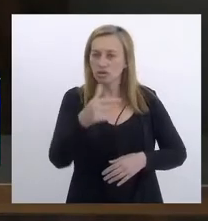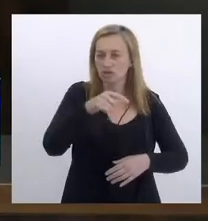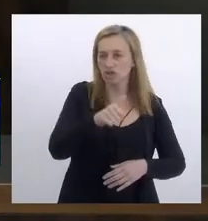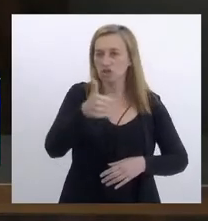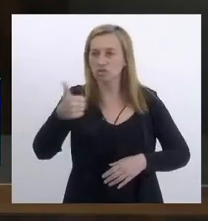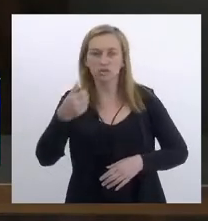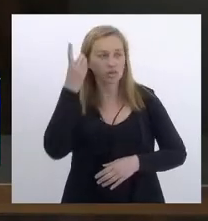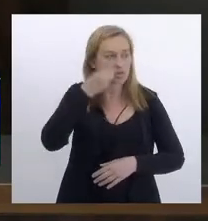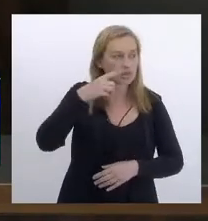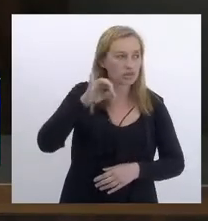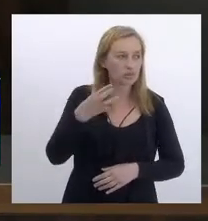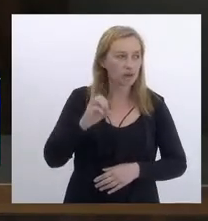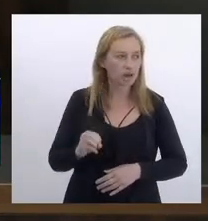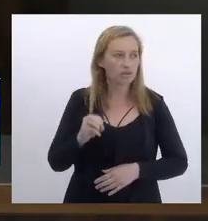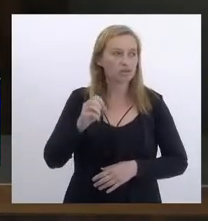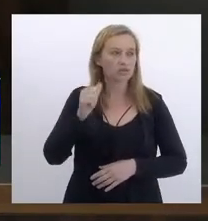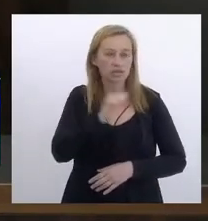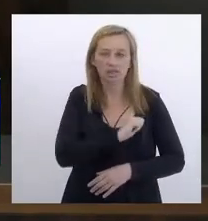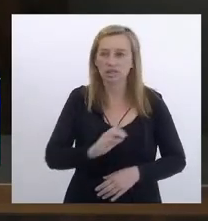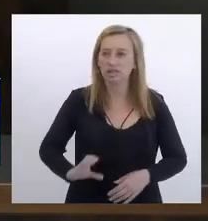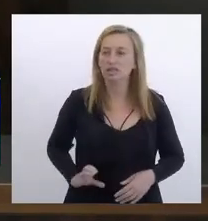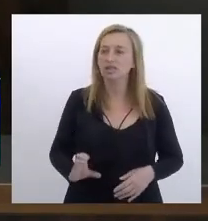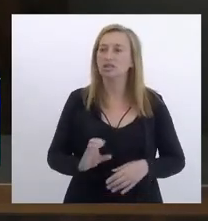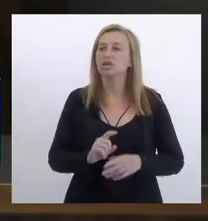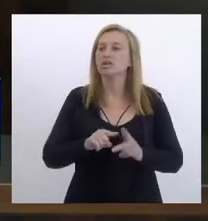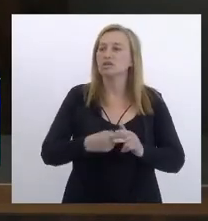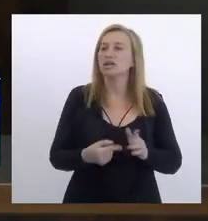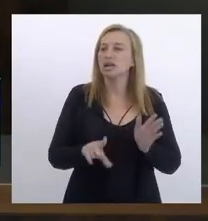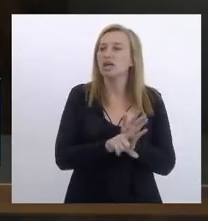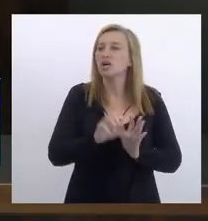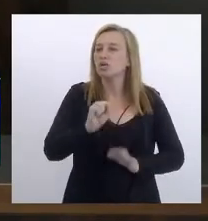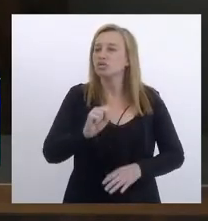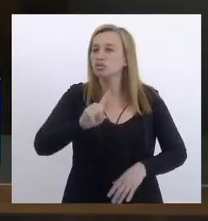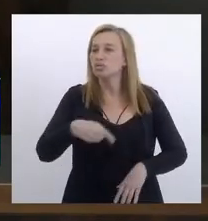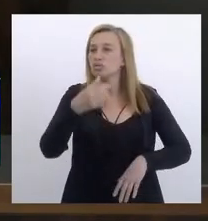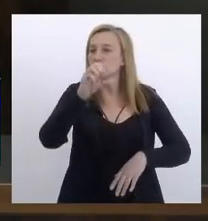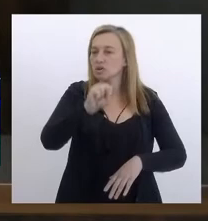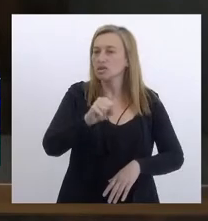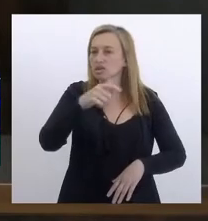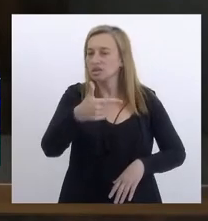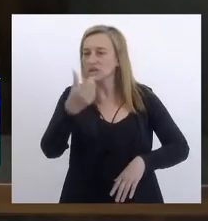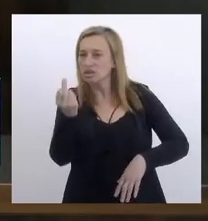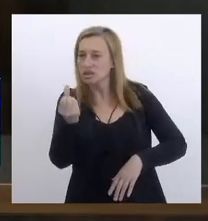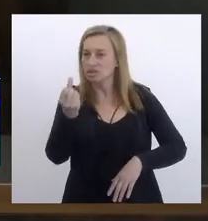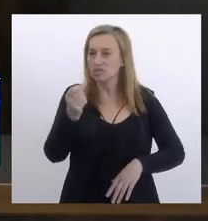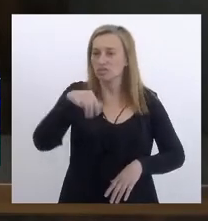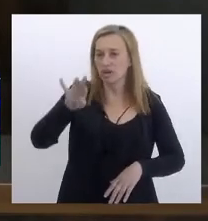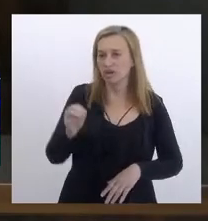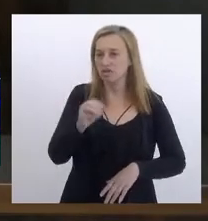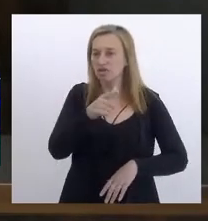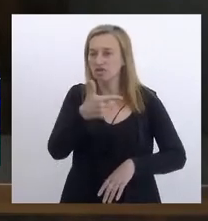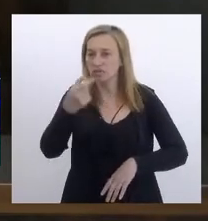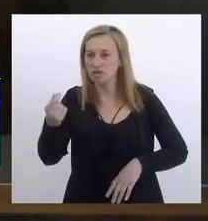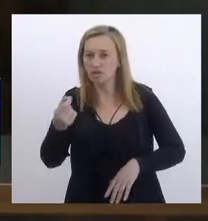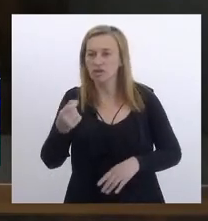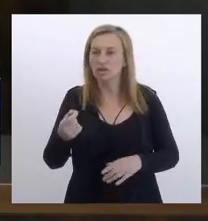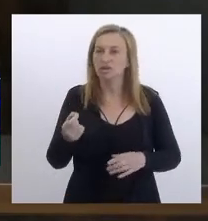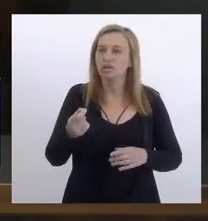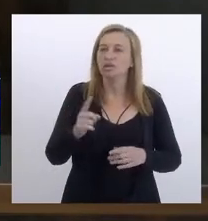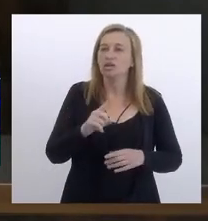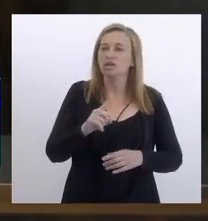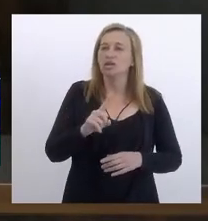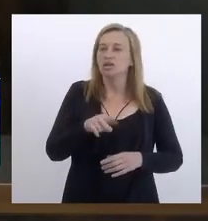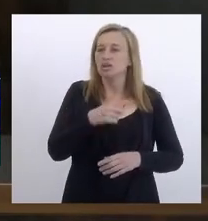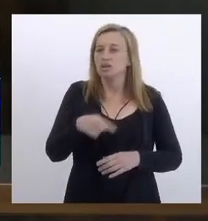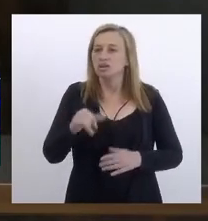dos deputados Marcos Vinícius e André Siciliano, que altera a lei 8804 de 6 de maio de 20, que dispõe sobre a isenção do imposto